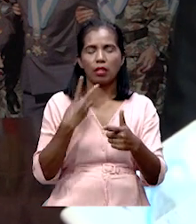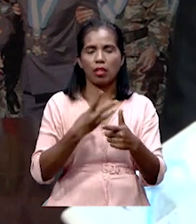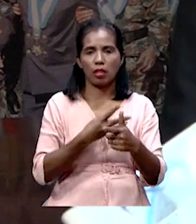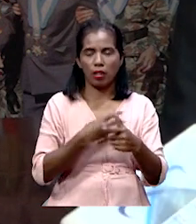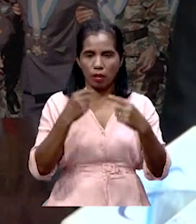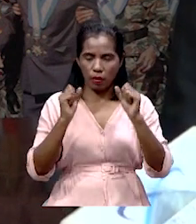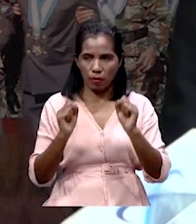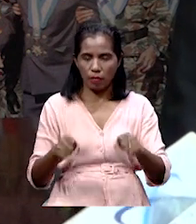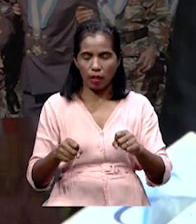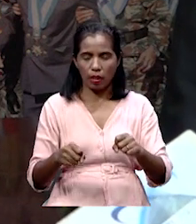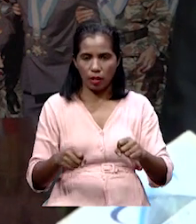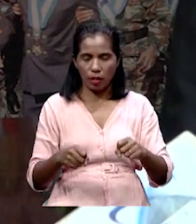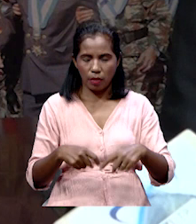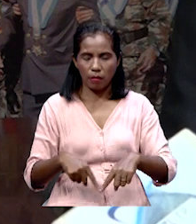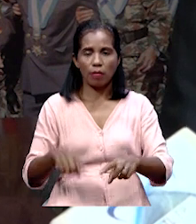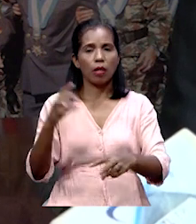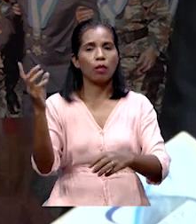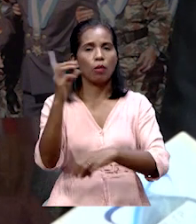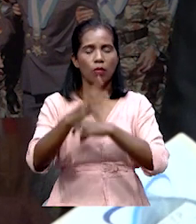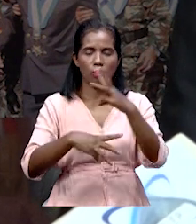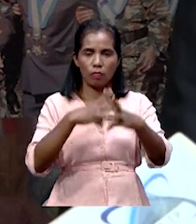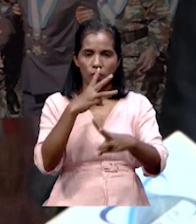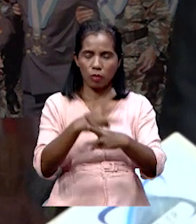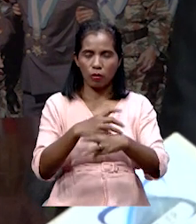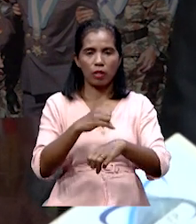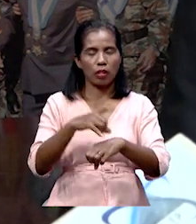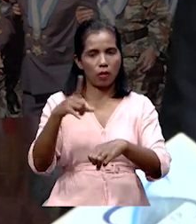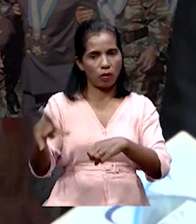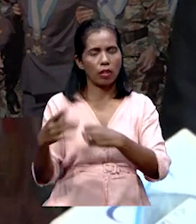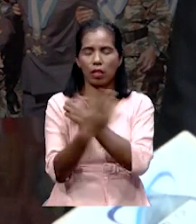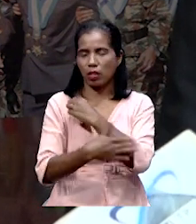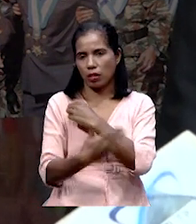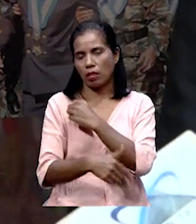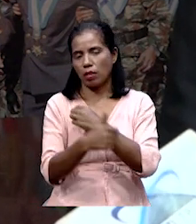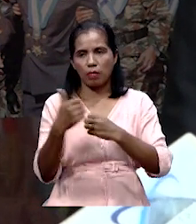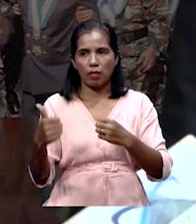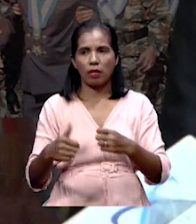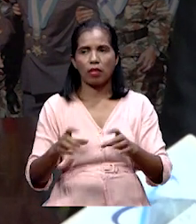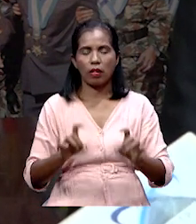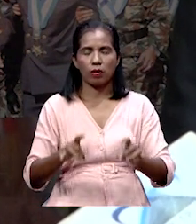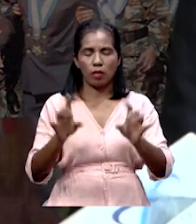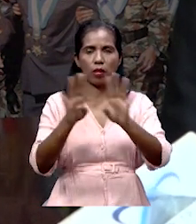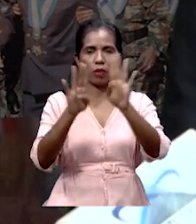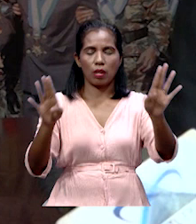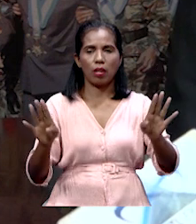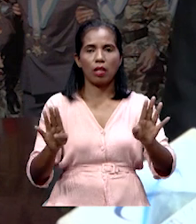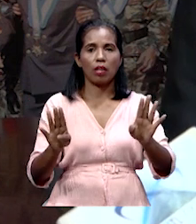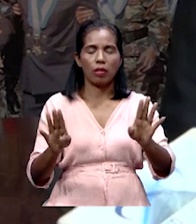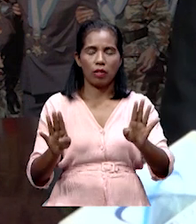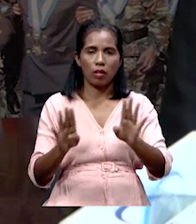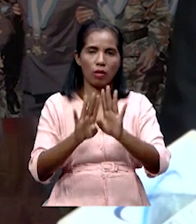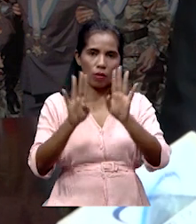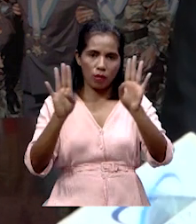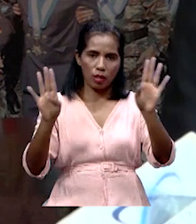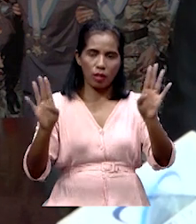ba mundo internacional, qualquer nação da NBD, vamos, Austrália NB, local lá do Matam Baita, ho,